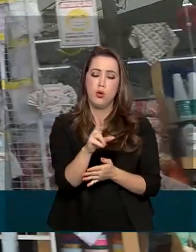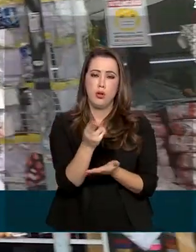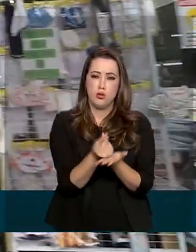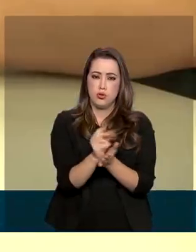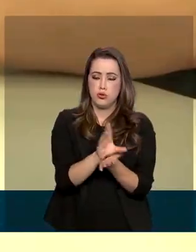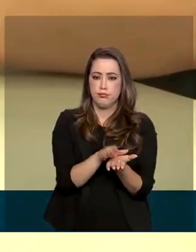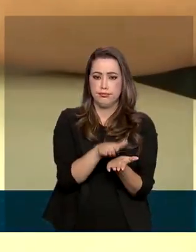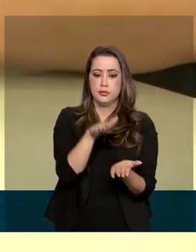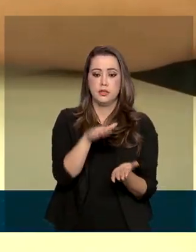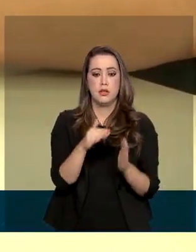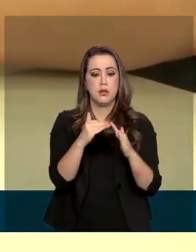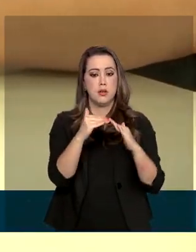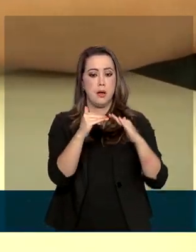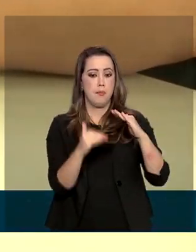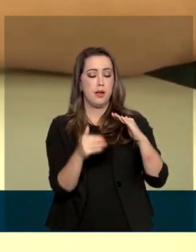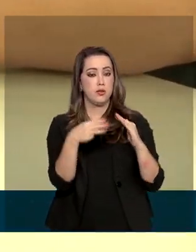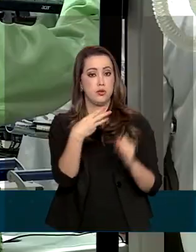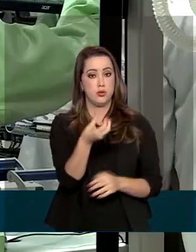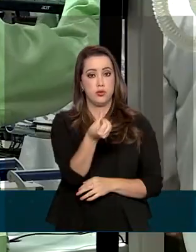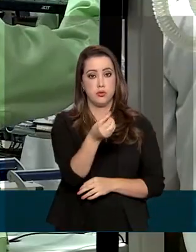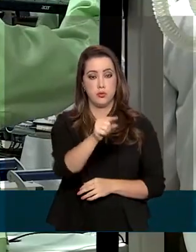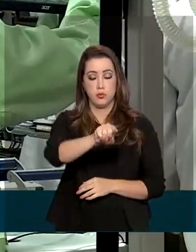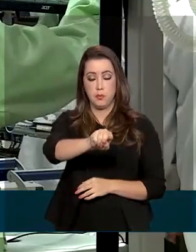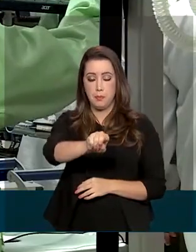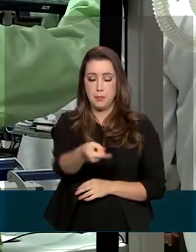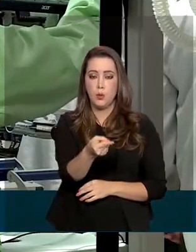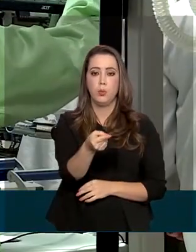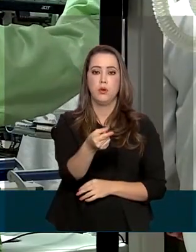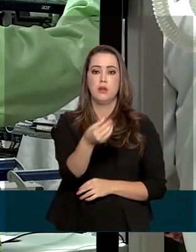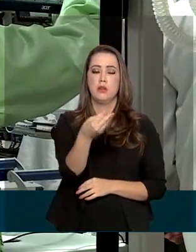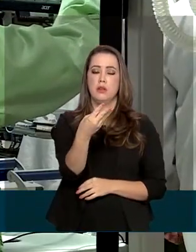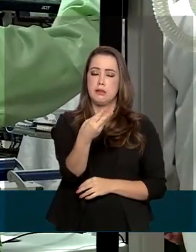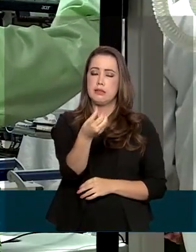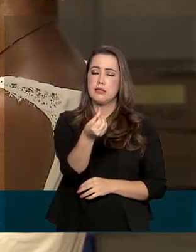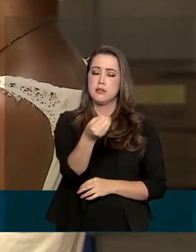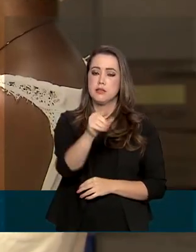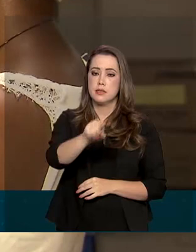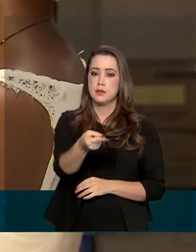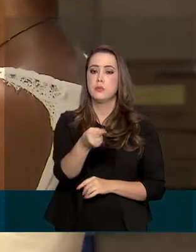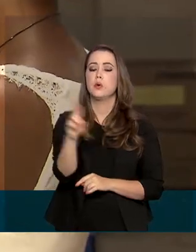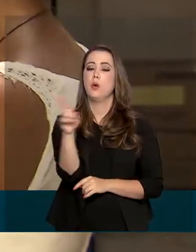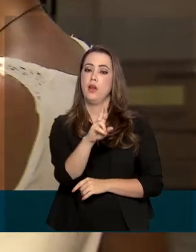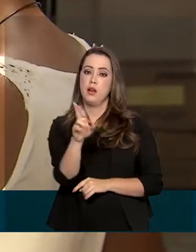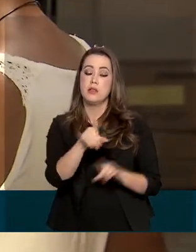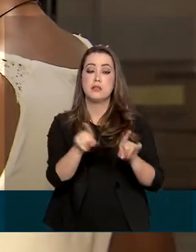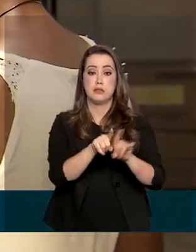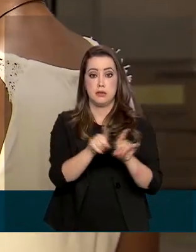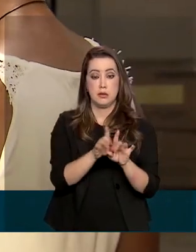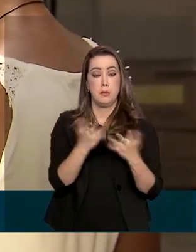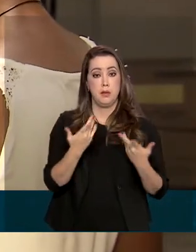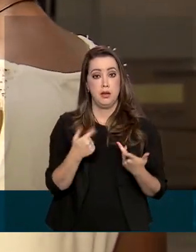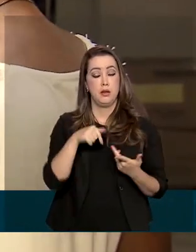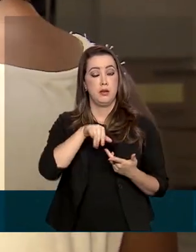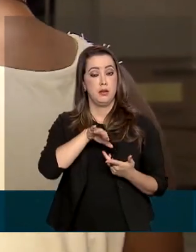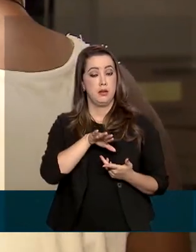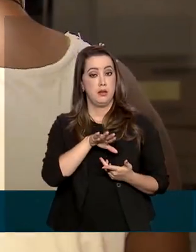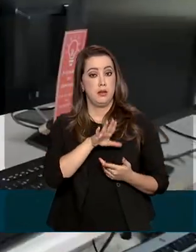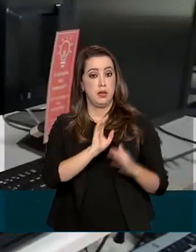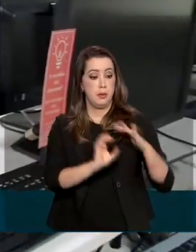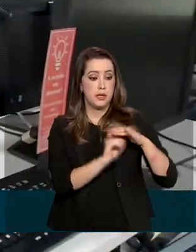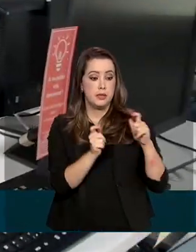ou inferior a 360 mil reais e pequenas empresas cuja renda seja acima de 360